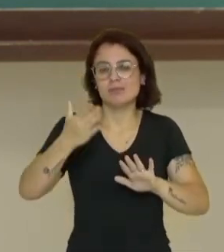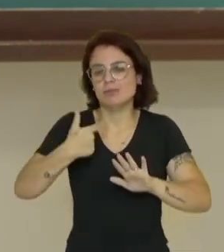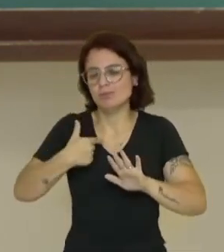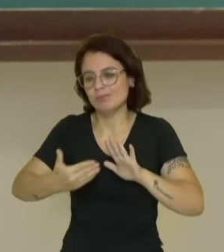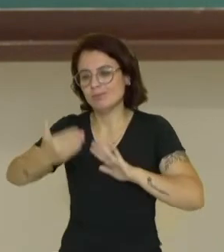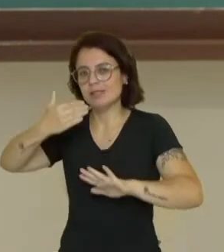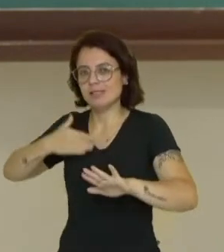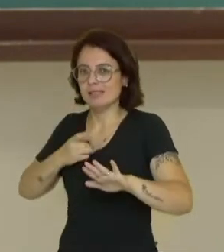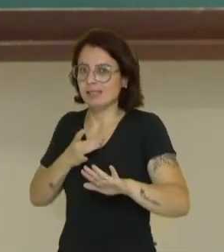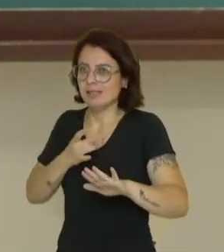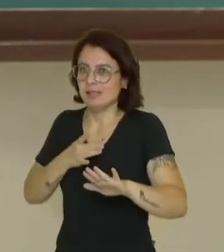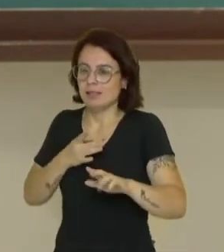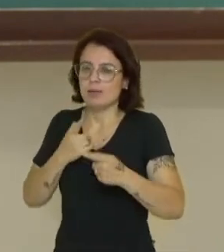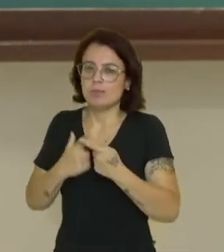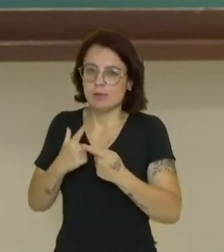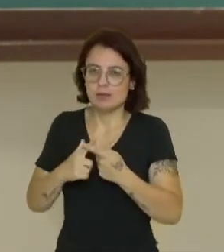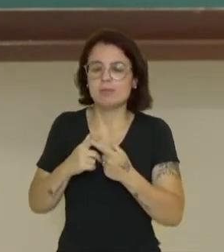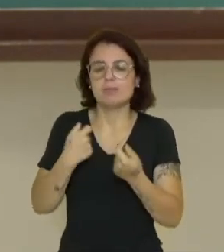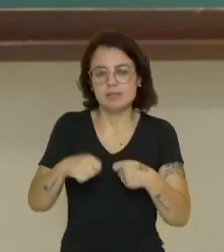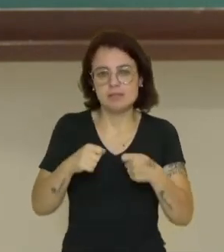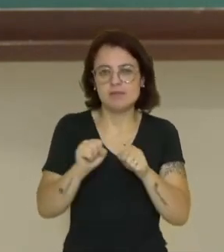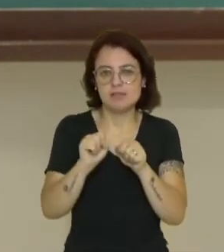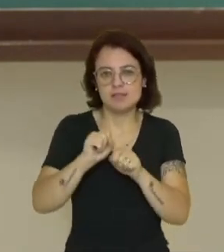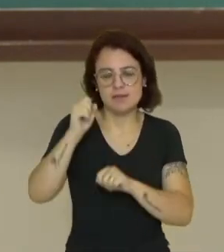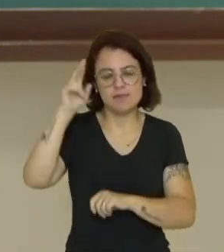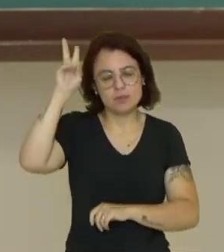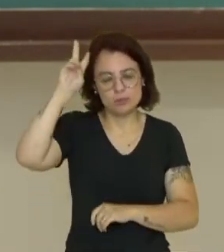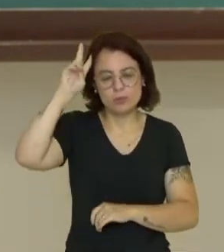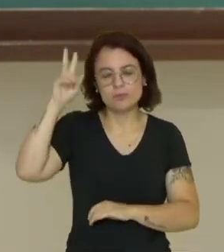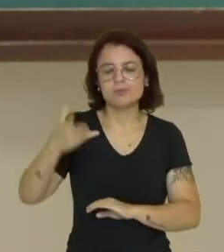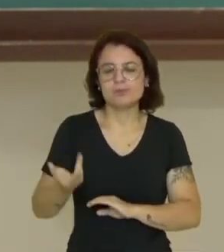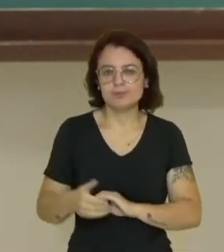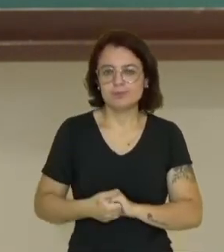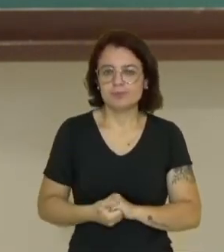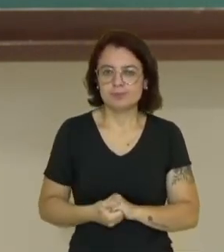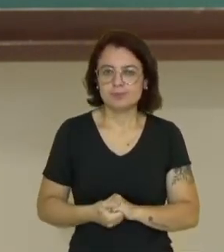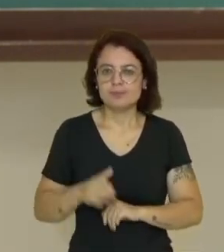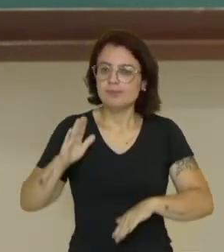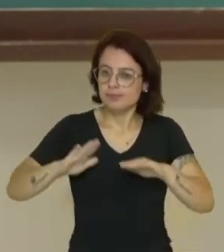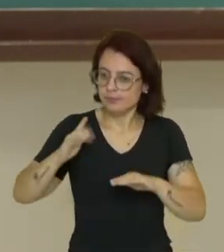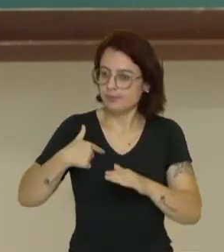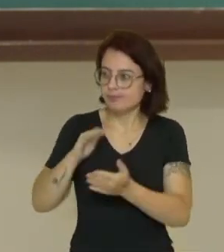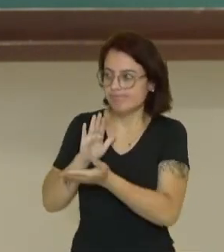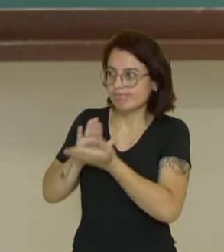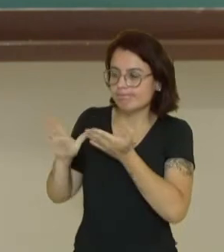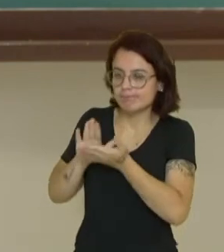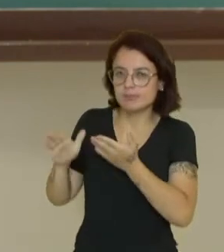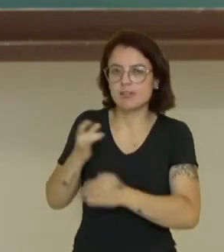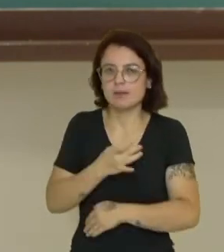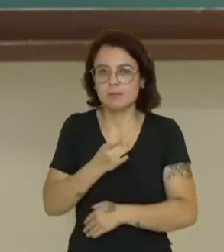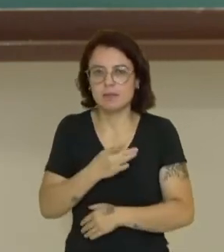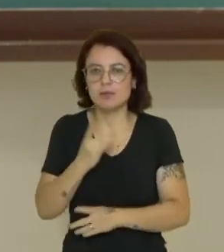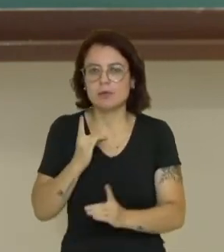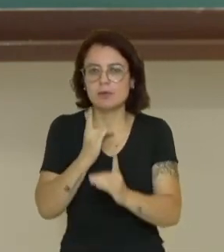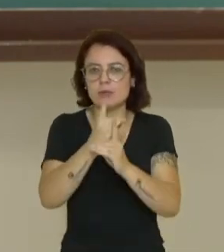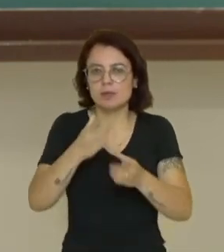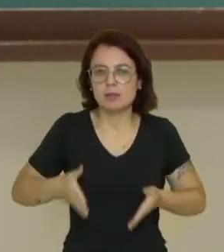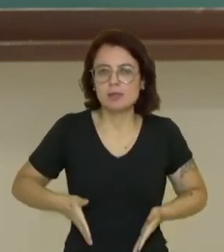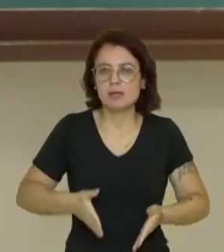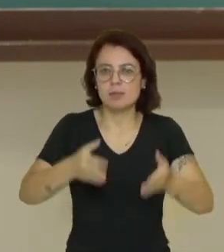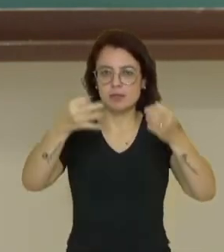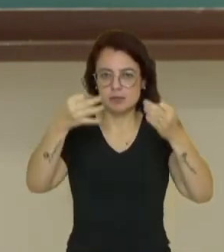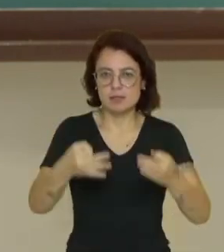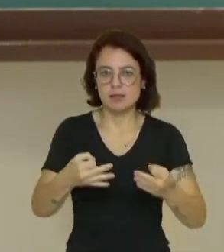fazer aquilo para ser virtuoso, né? Tem momentos que talvez eu tenha que fugir de medo para encontrar o caminho do meio,